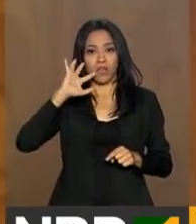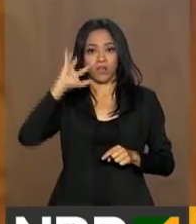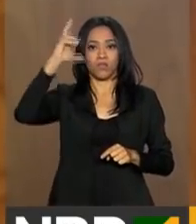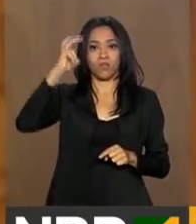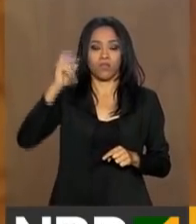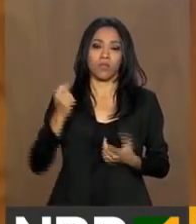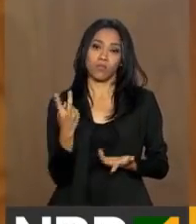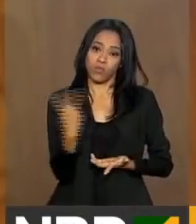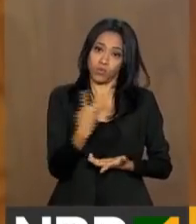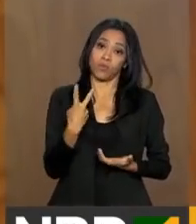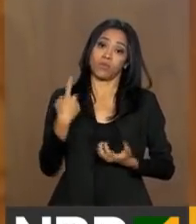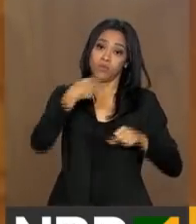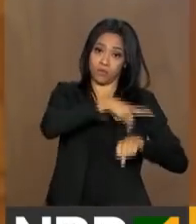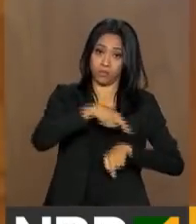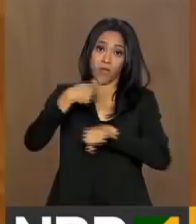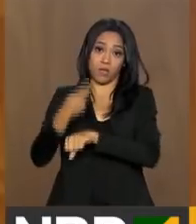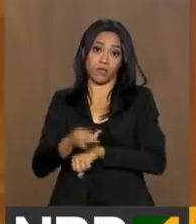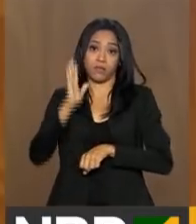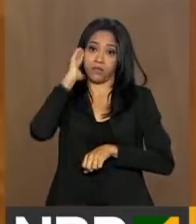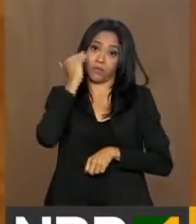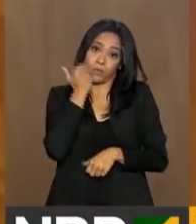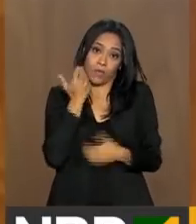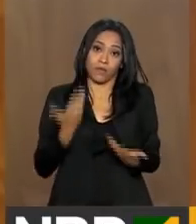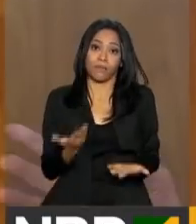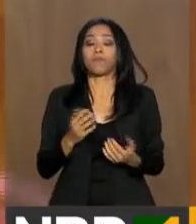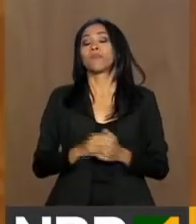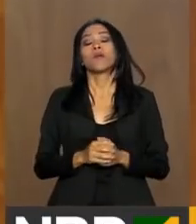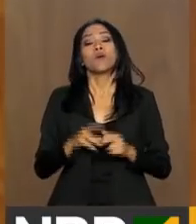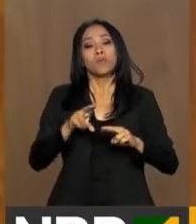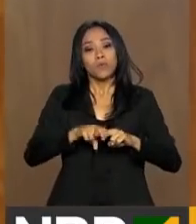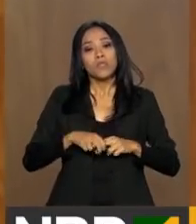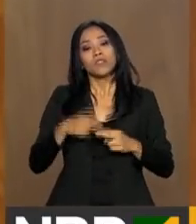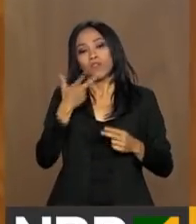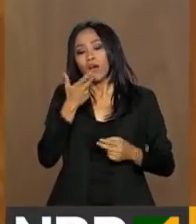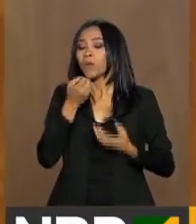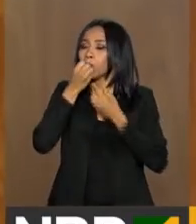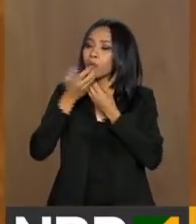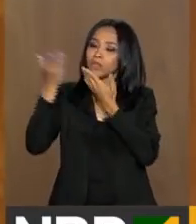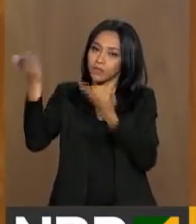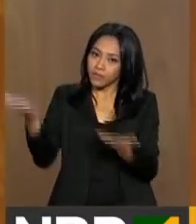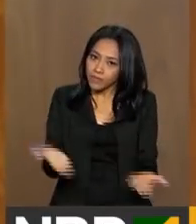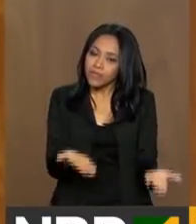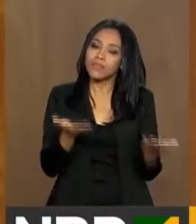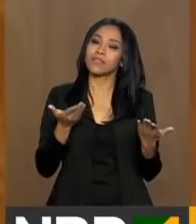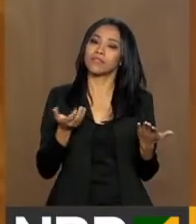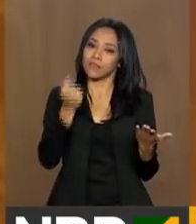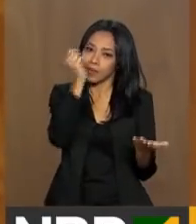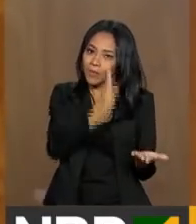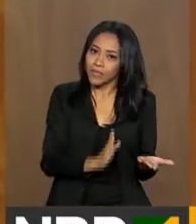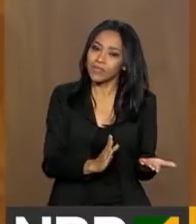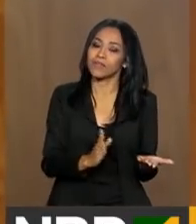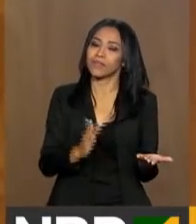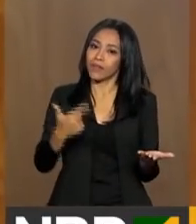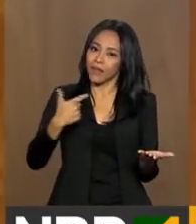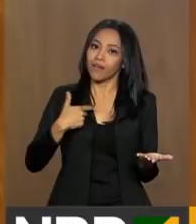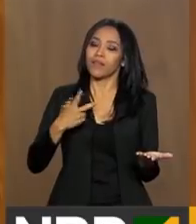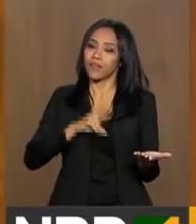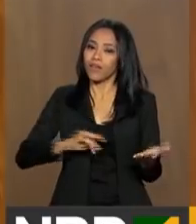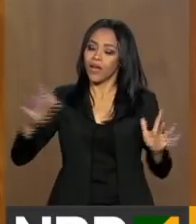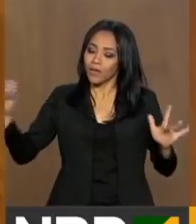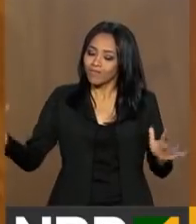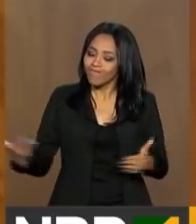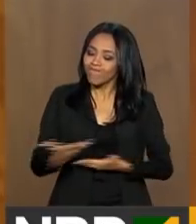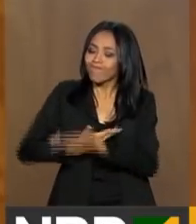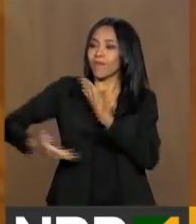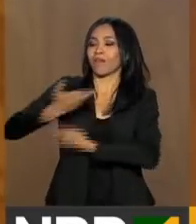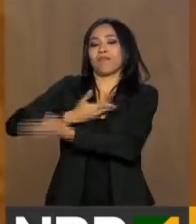ambos os países. Portanto, presidente Pinheira, eu reafirmo nossos votos de boas-vindas ao Brasil. Ela estreitará os